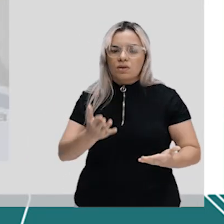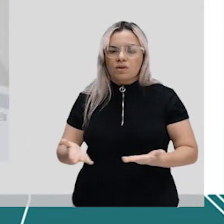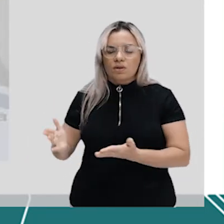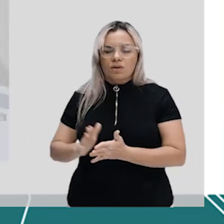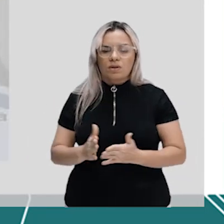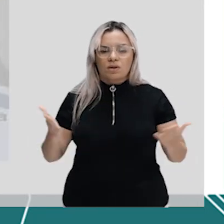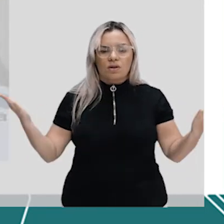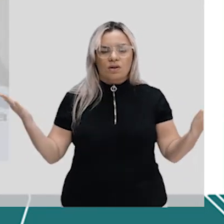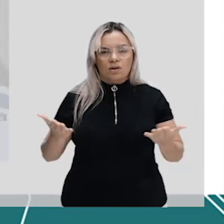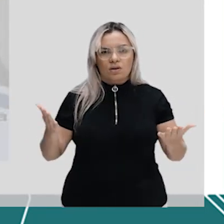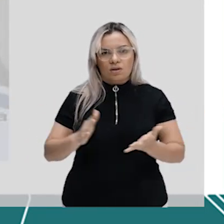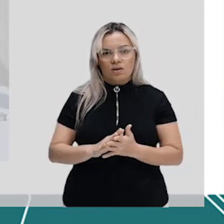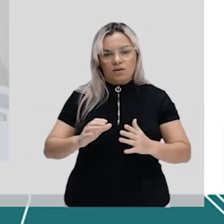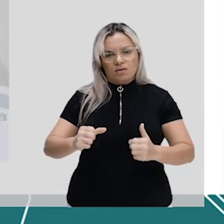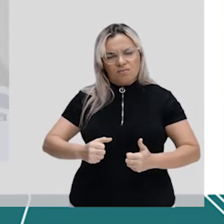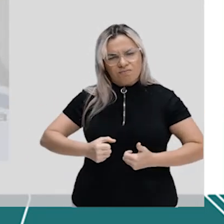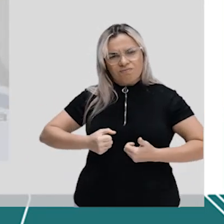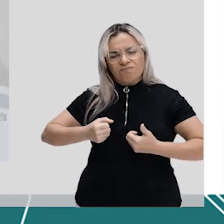para tentar